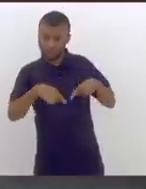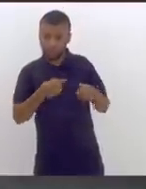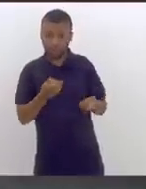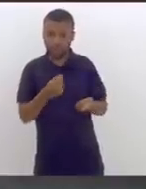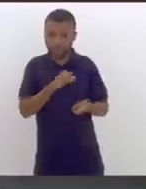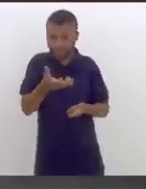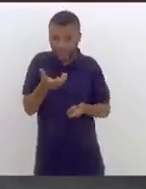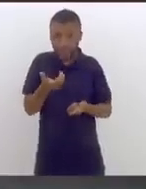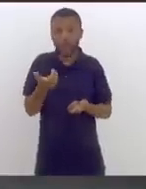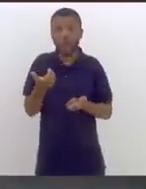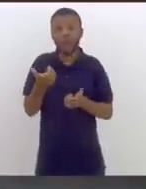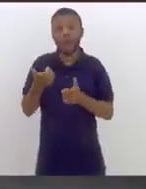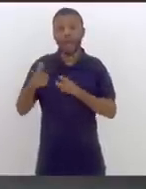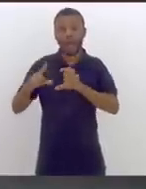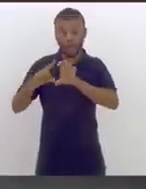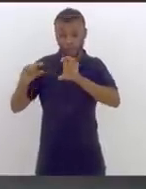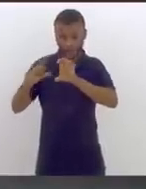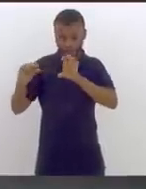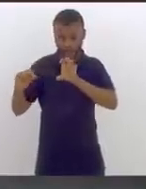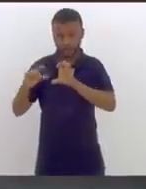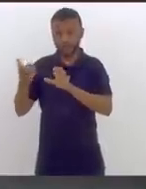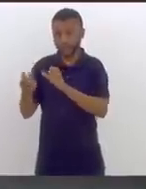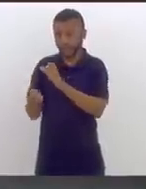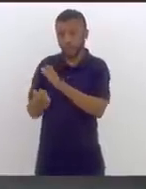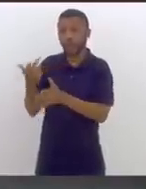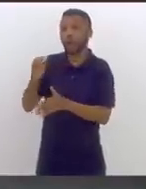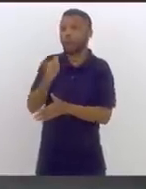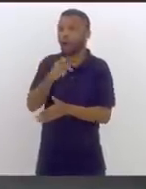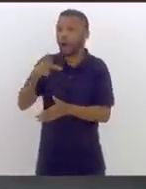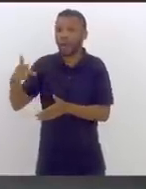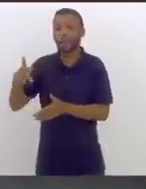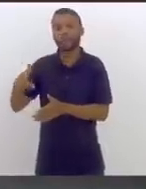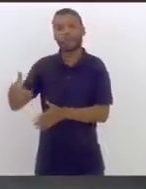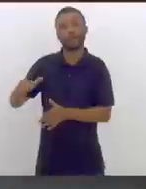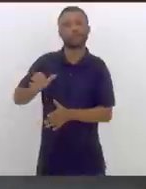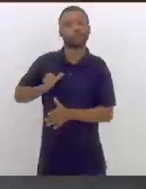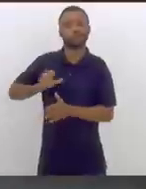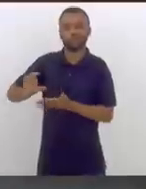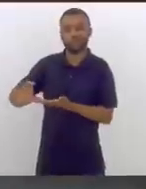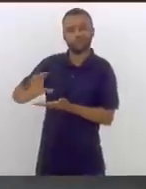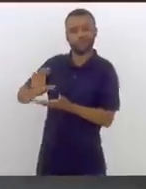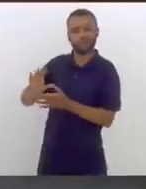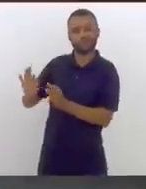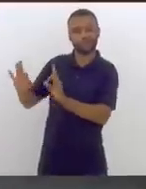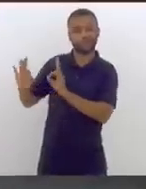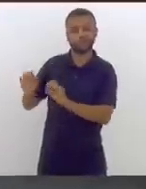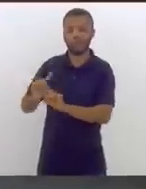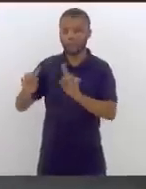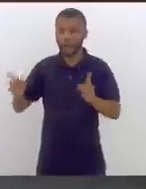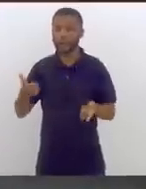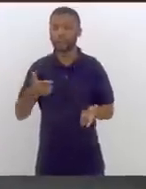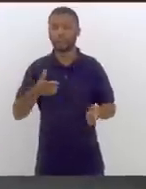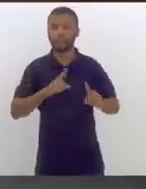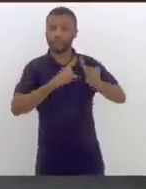você fica milionário mas como servidor Praça oficial vai viver do seu salário Essa é a lógica é o